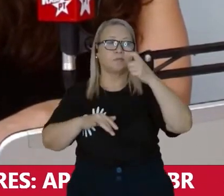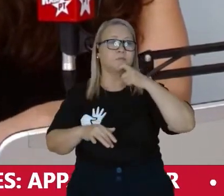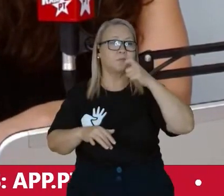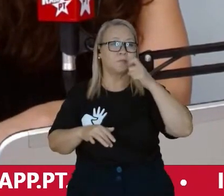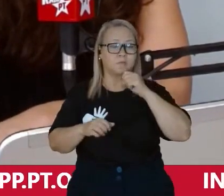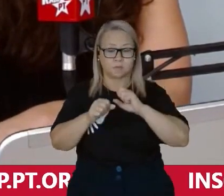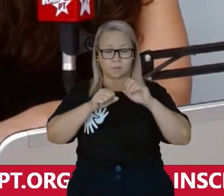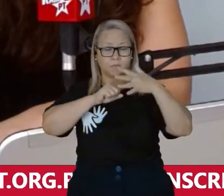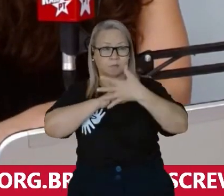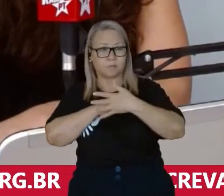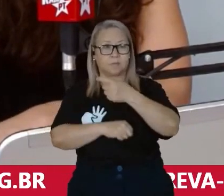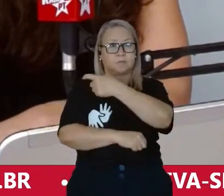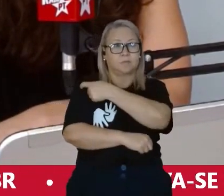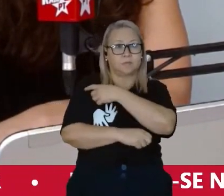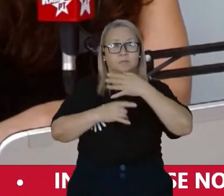sobre vacina,